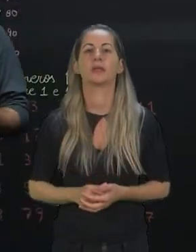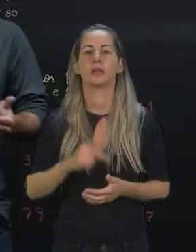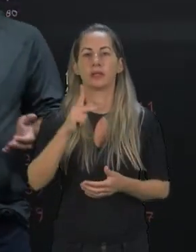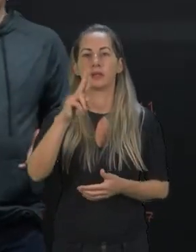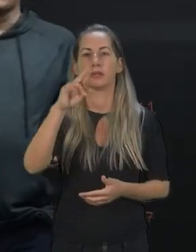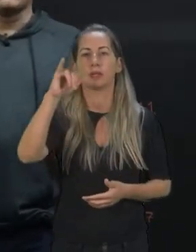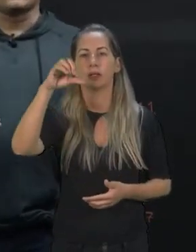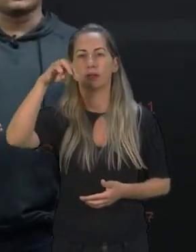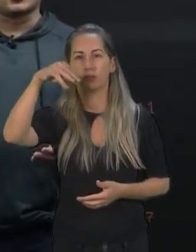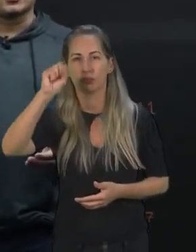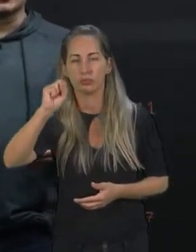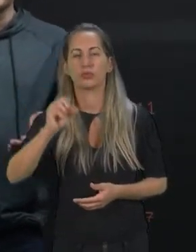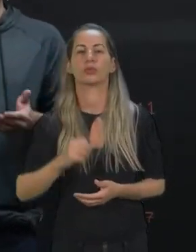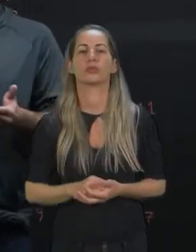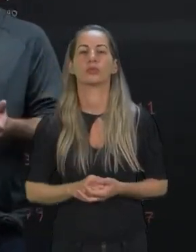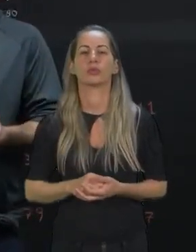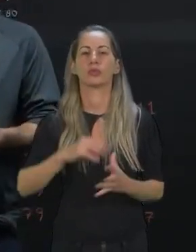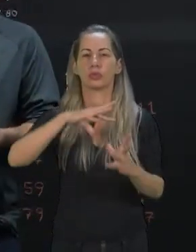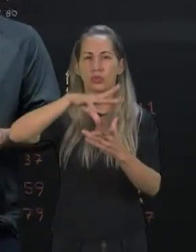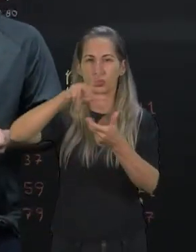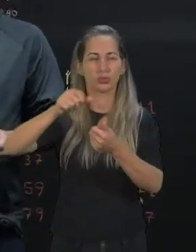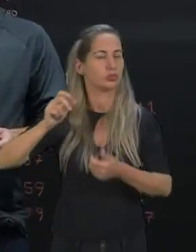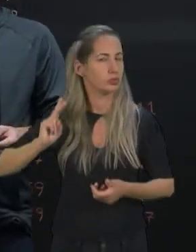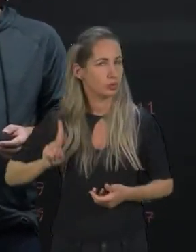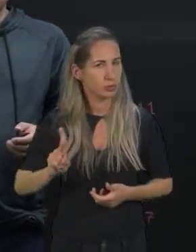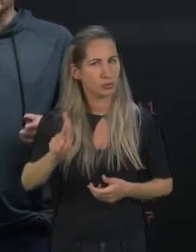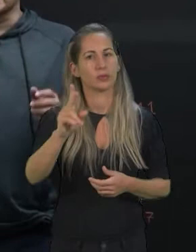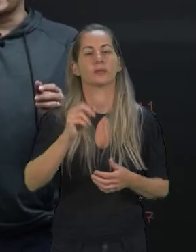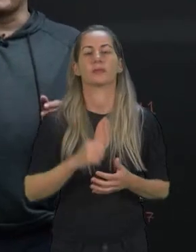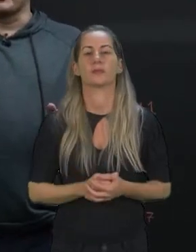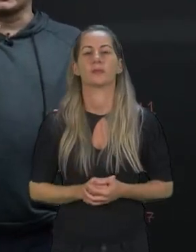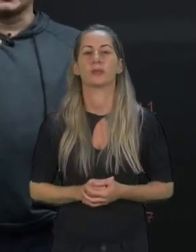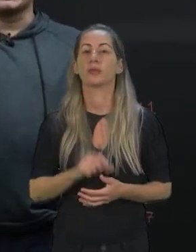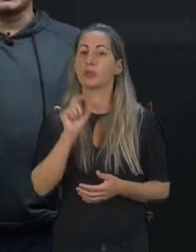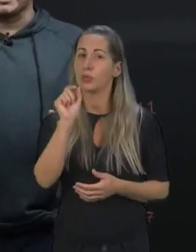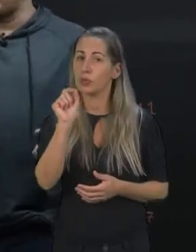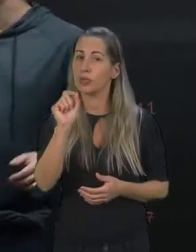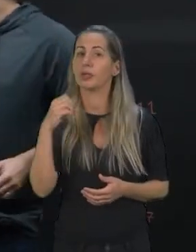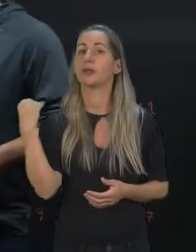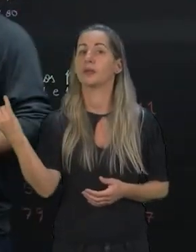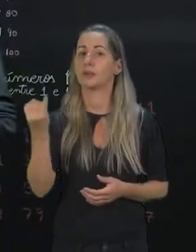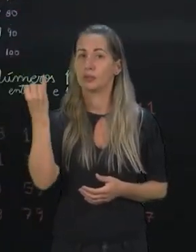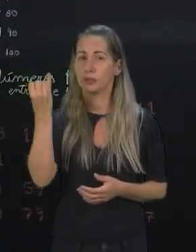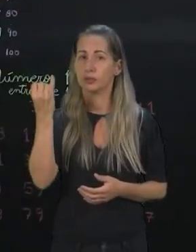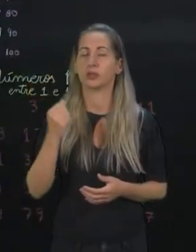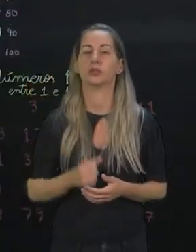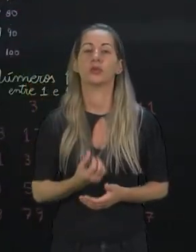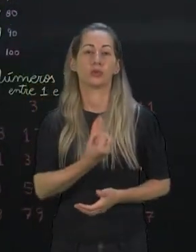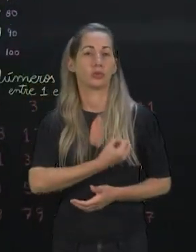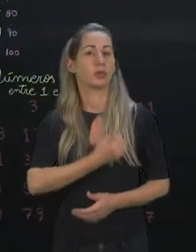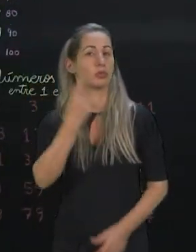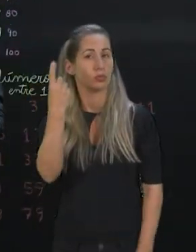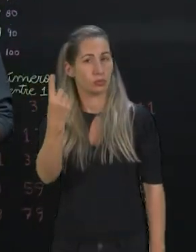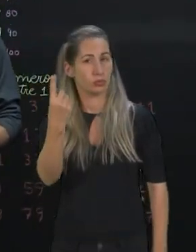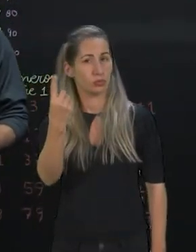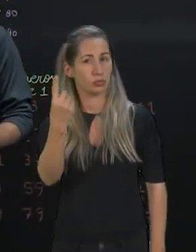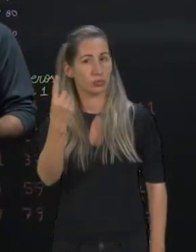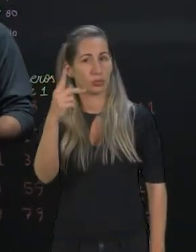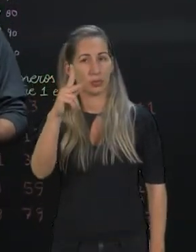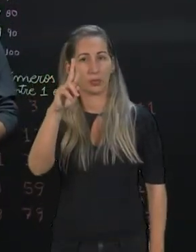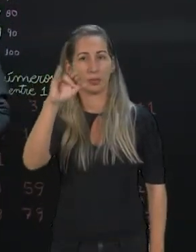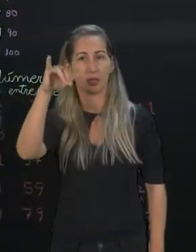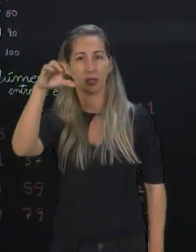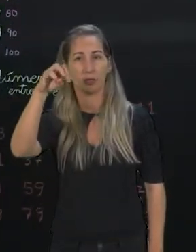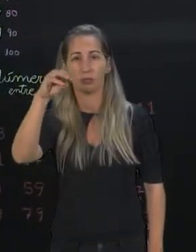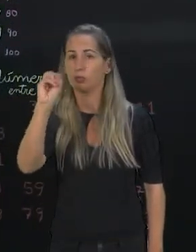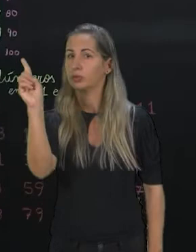primos formarão um conjunto infinito. Agora, um detalhe importante é que o número 1 ele não é primo.